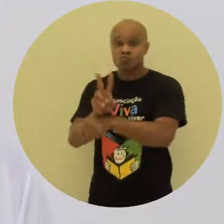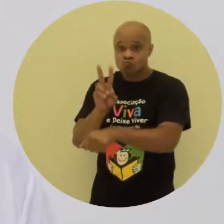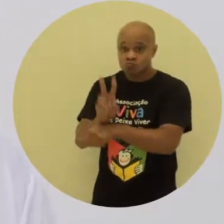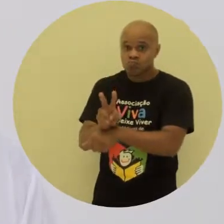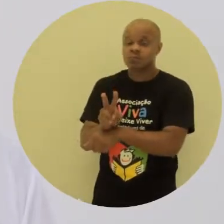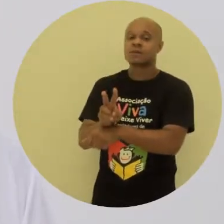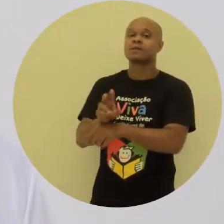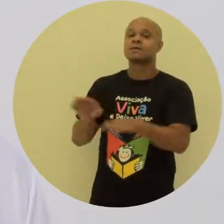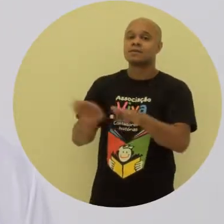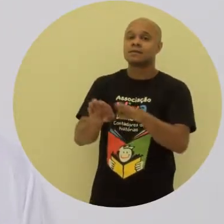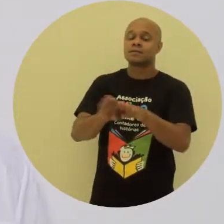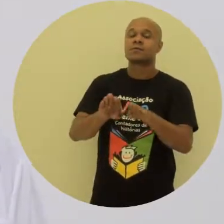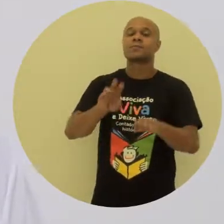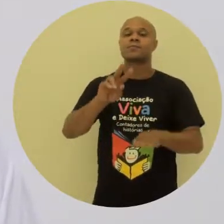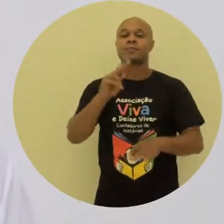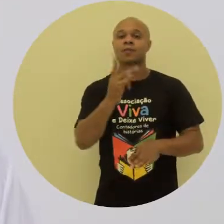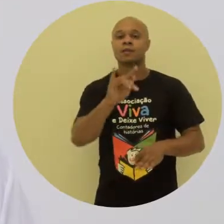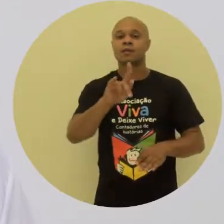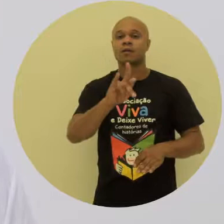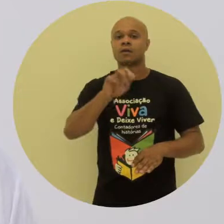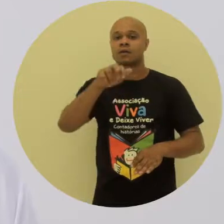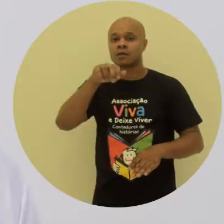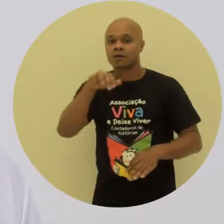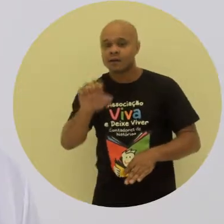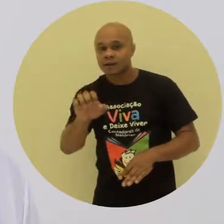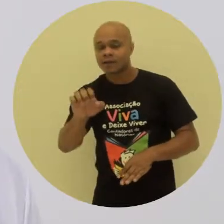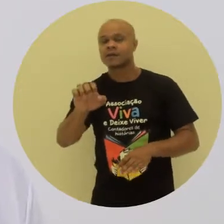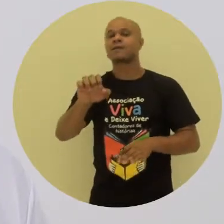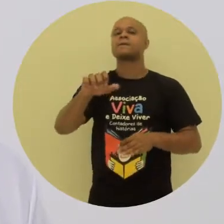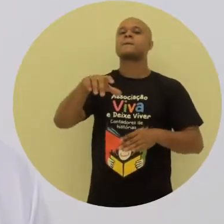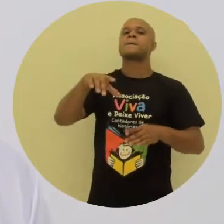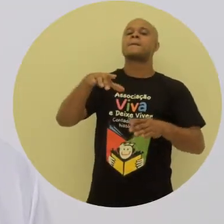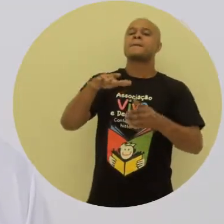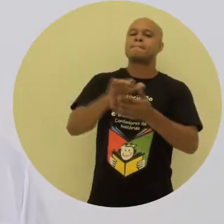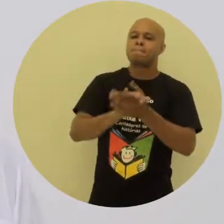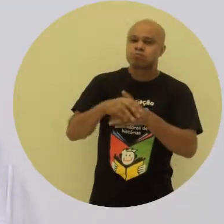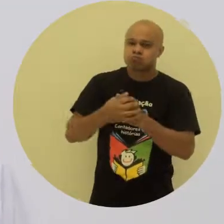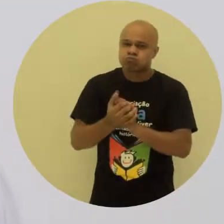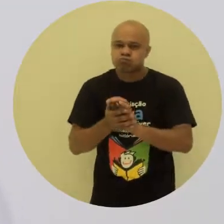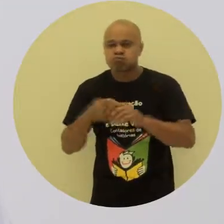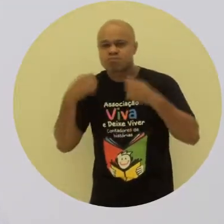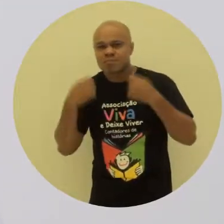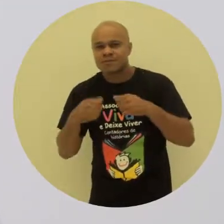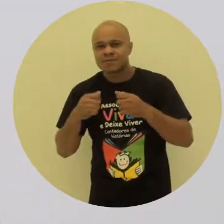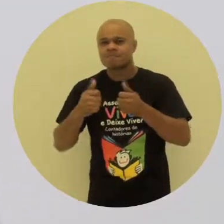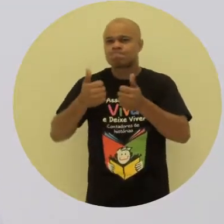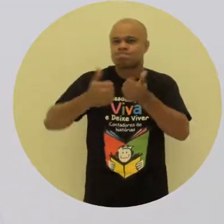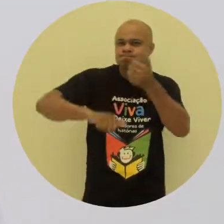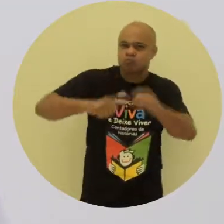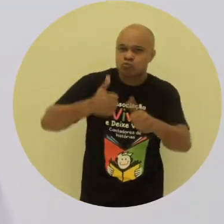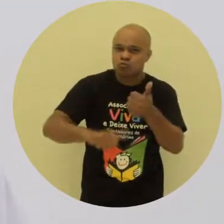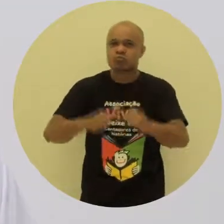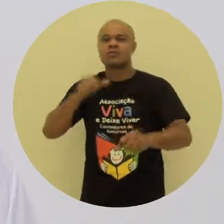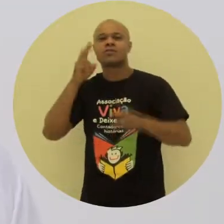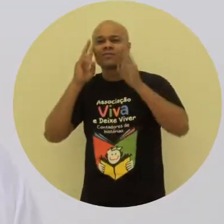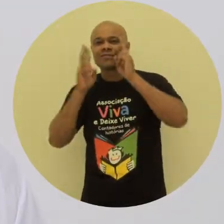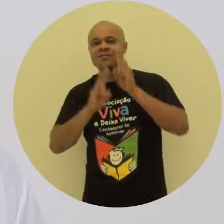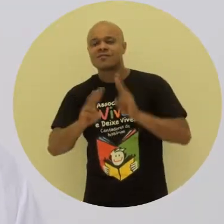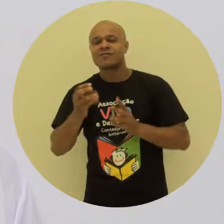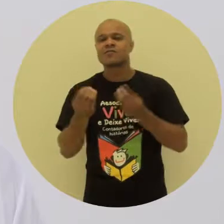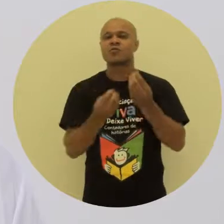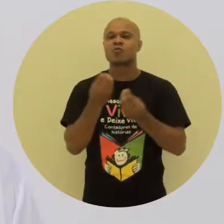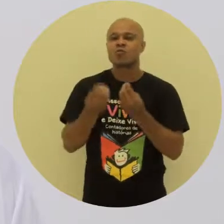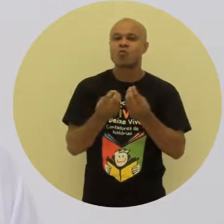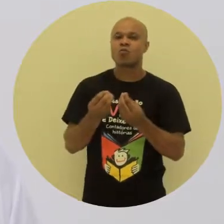nós temos que não causar nenhum dano para essa ação, nós temos que favorecer a qualidade do atendimento